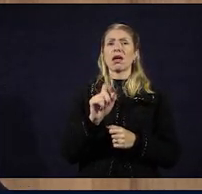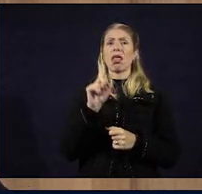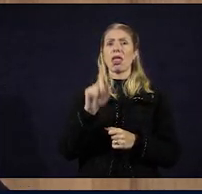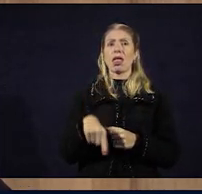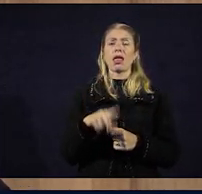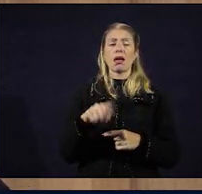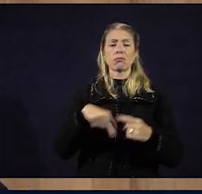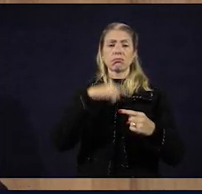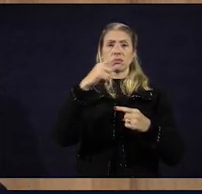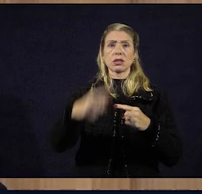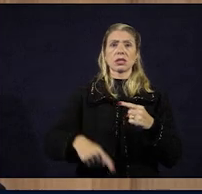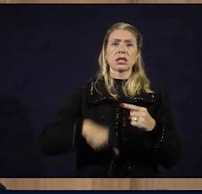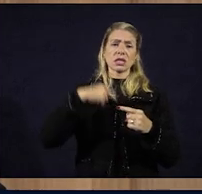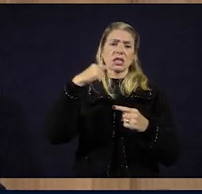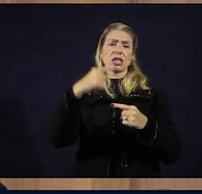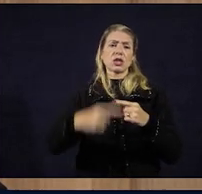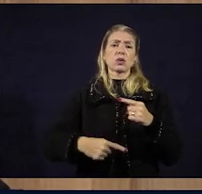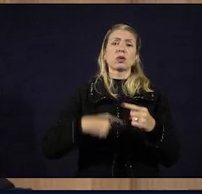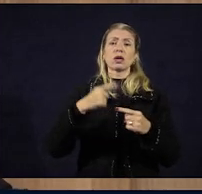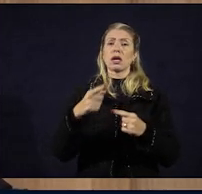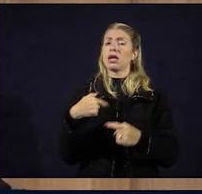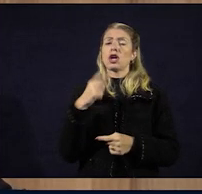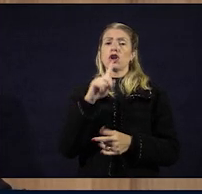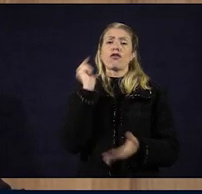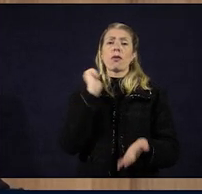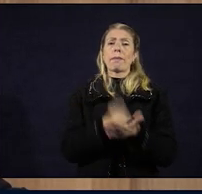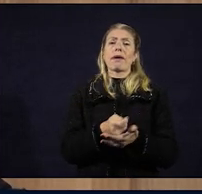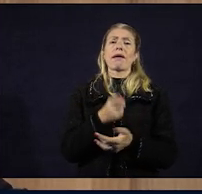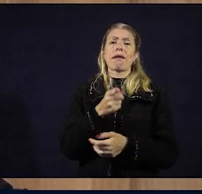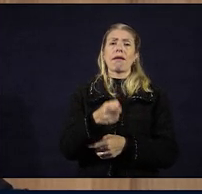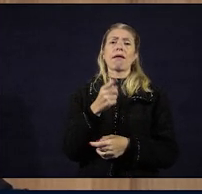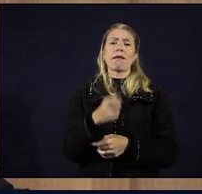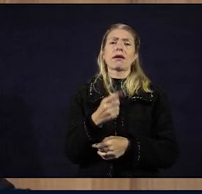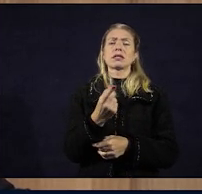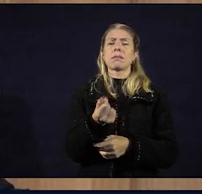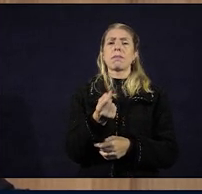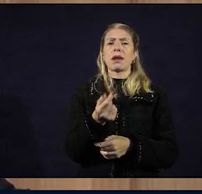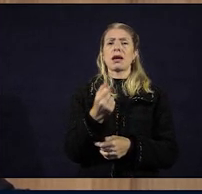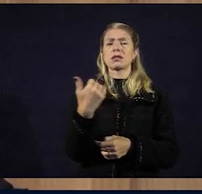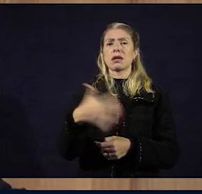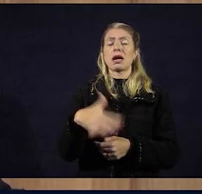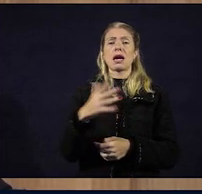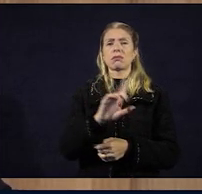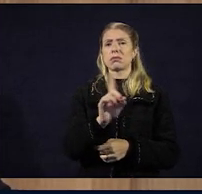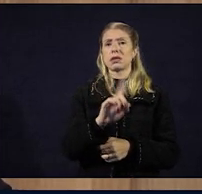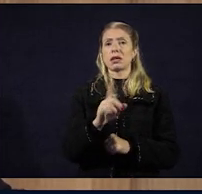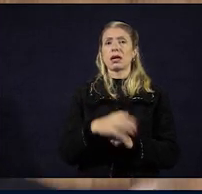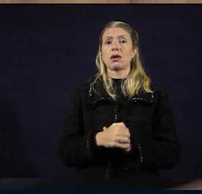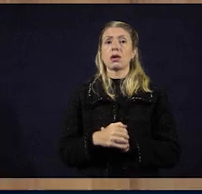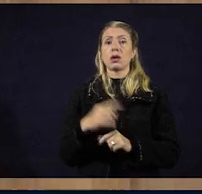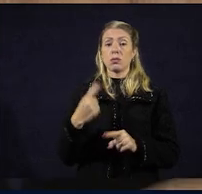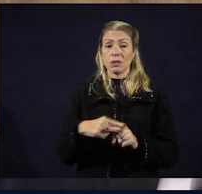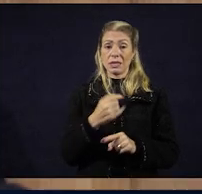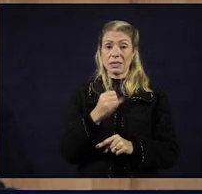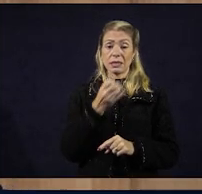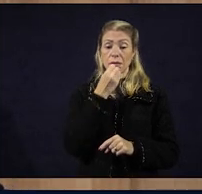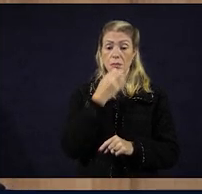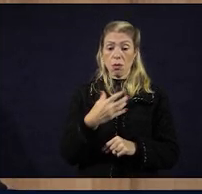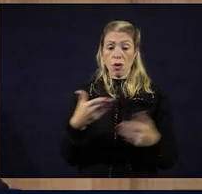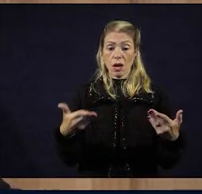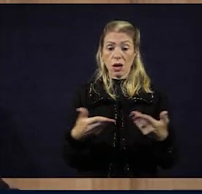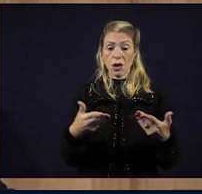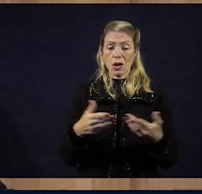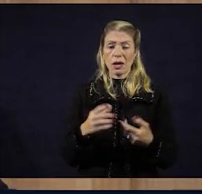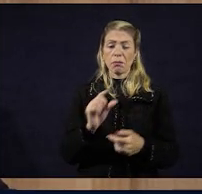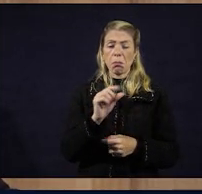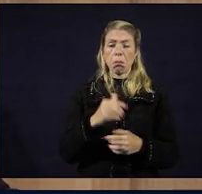tá no círculo então eu não vou pagar por esse preço do ciclo não é porque você tá Tá bom agora vai tá ruim daqui a pouco